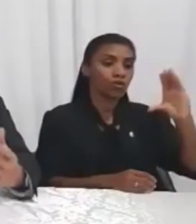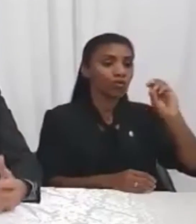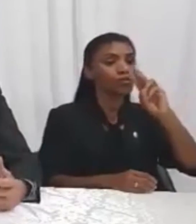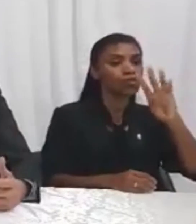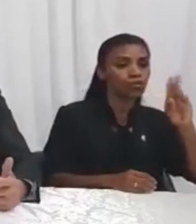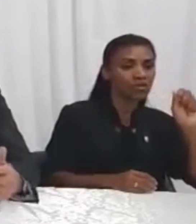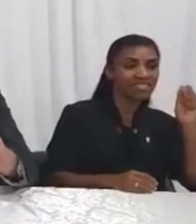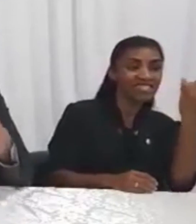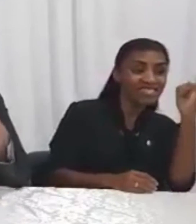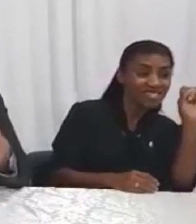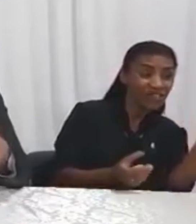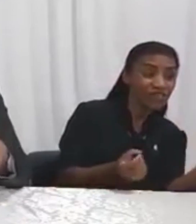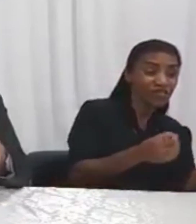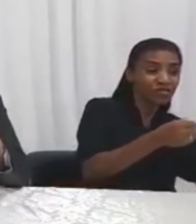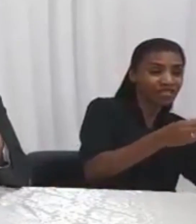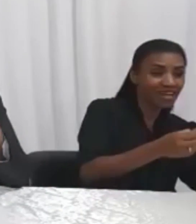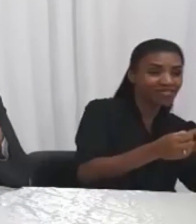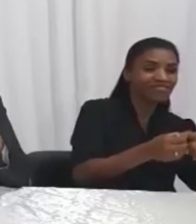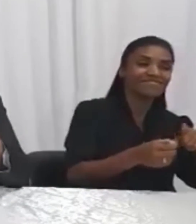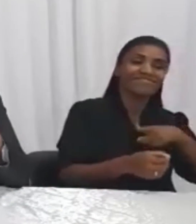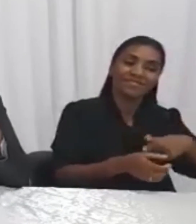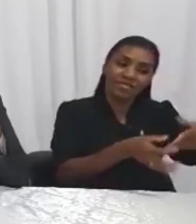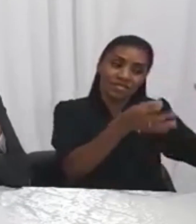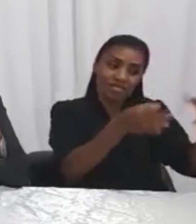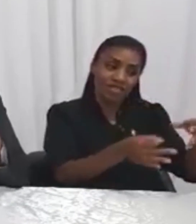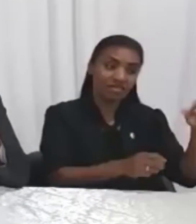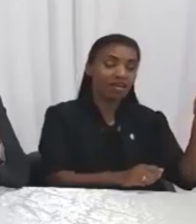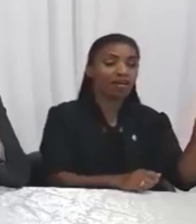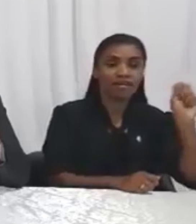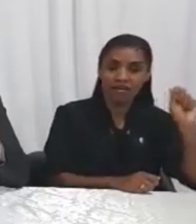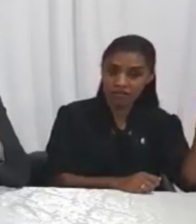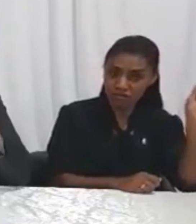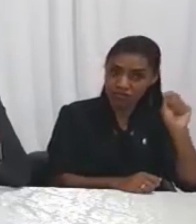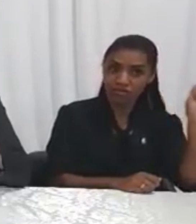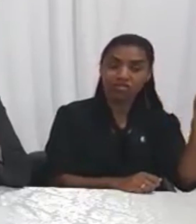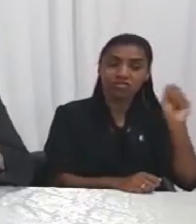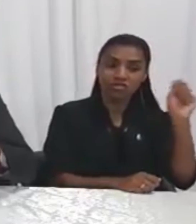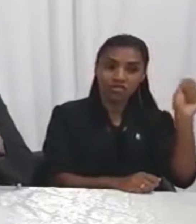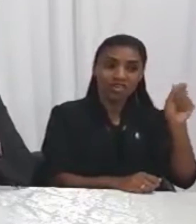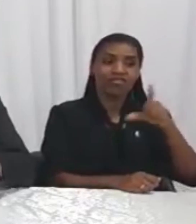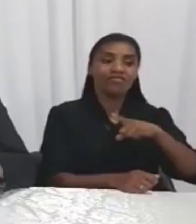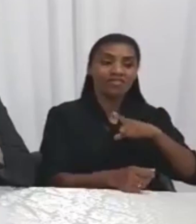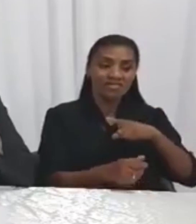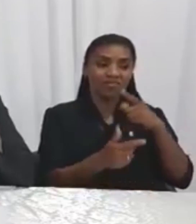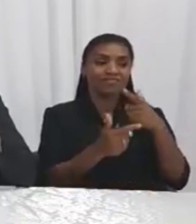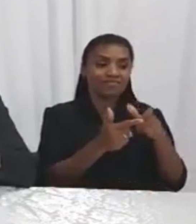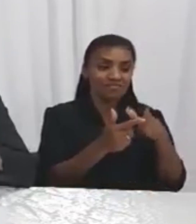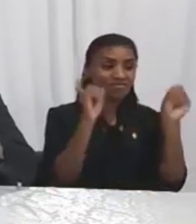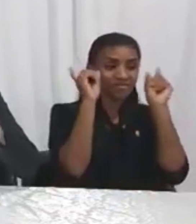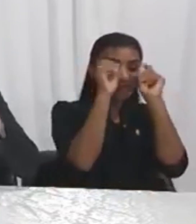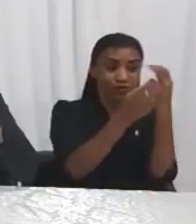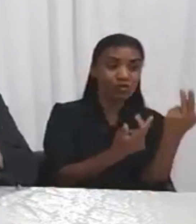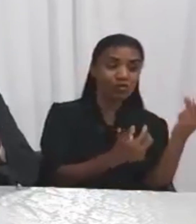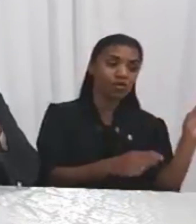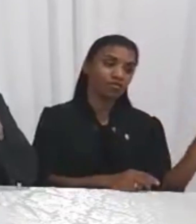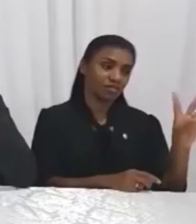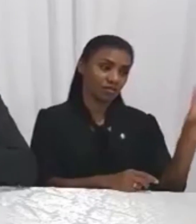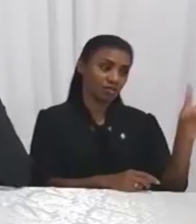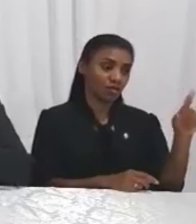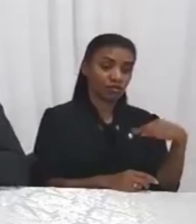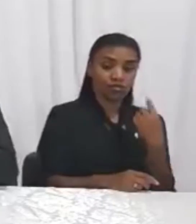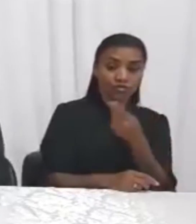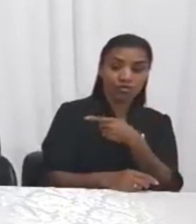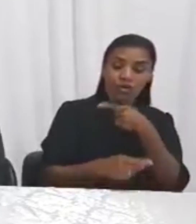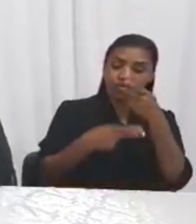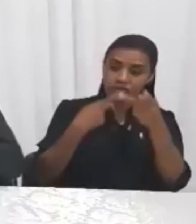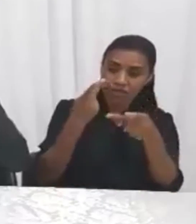Se isso voltar, com toda a certeza, a Argentina vai entrar numa situação semelhante à da Venezuela. Nós falávamos